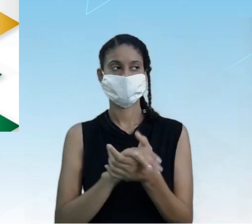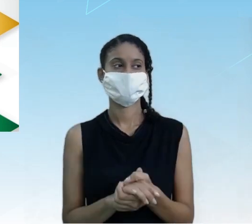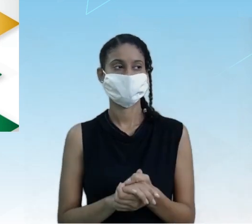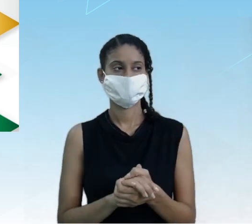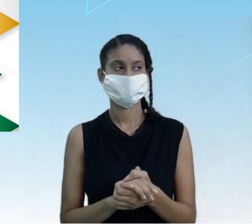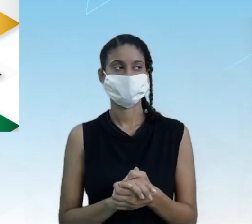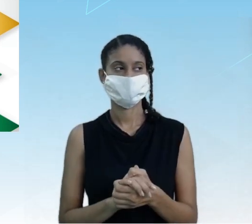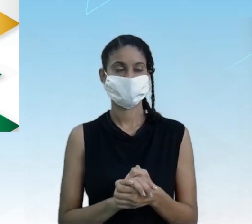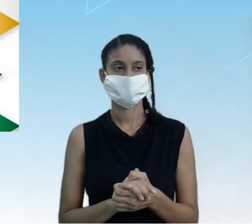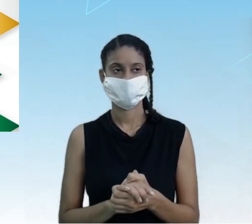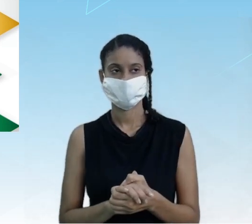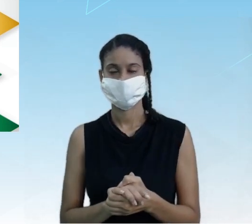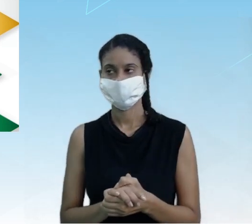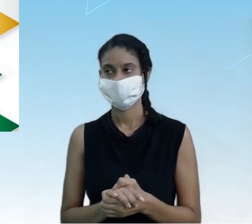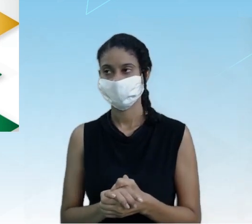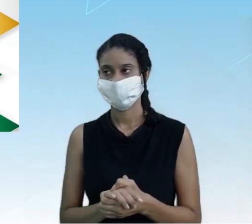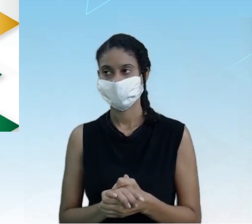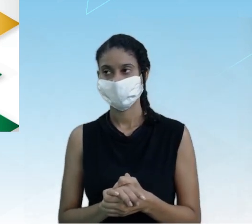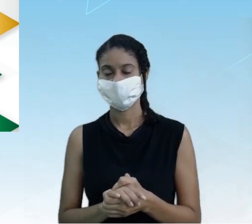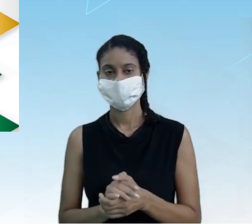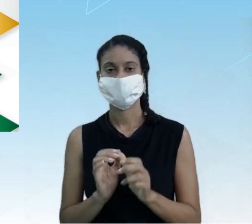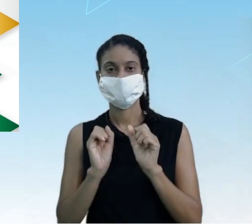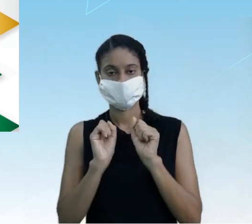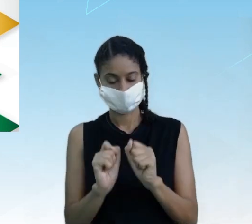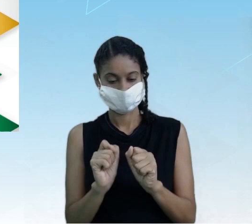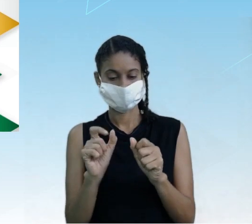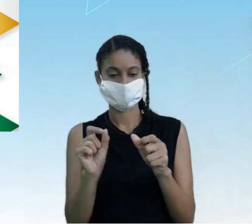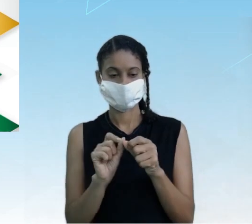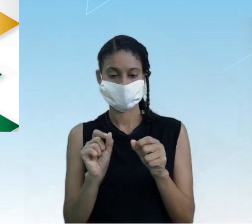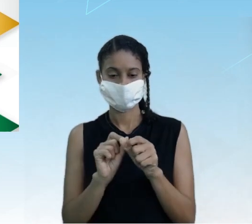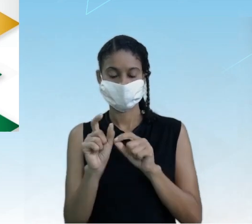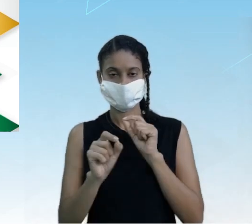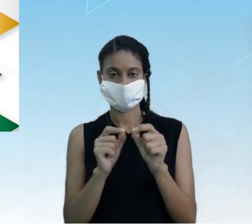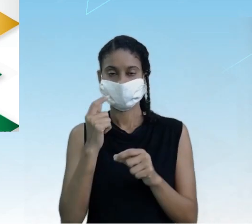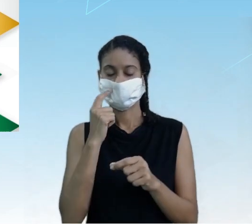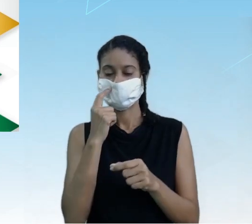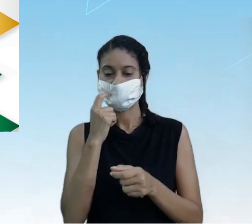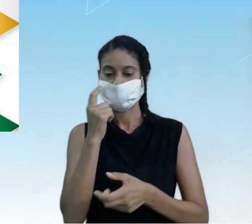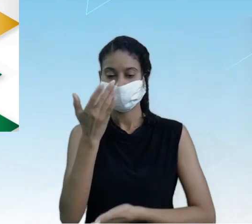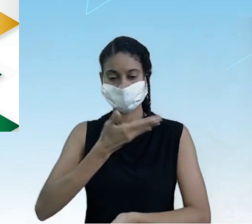dos instrumentos potentes para a